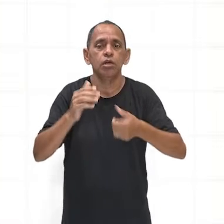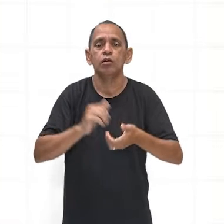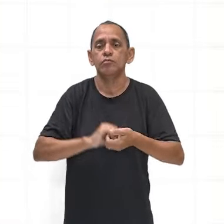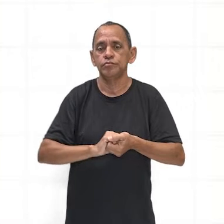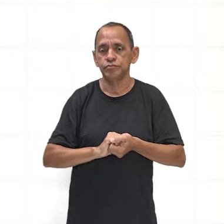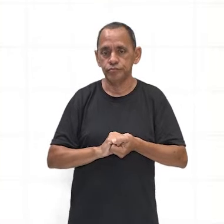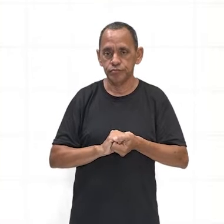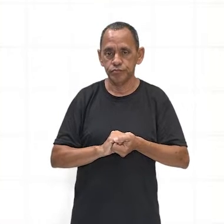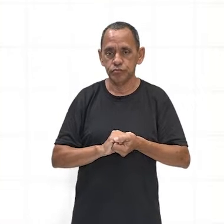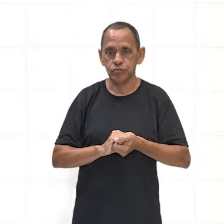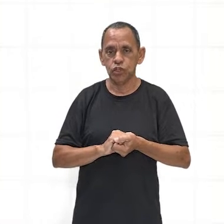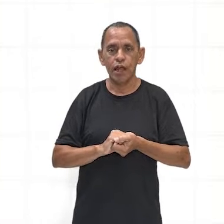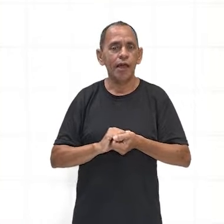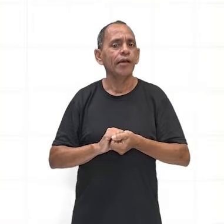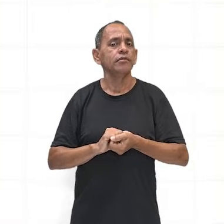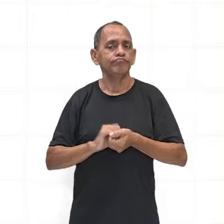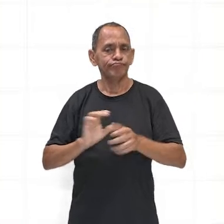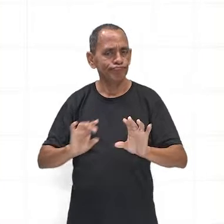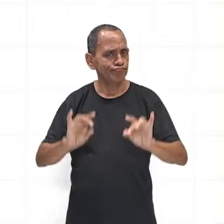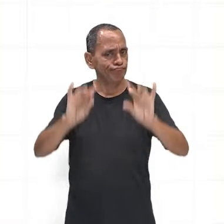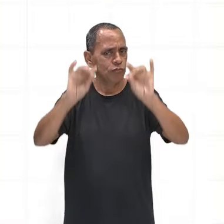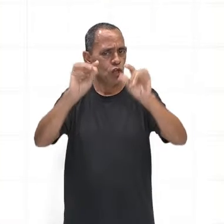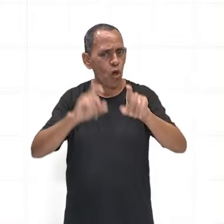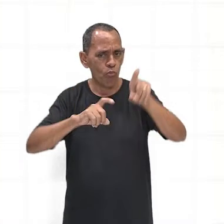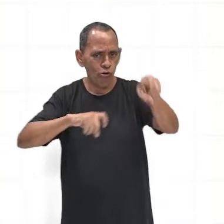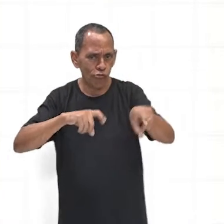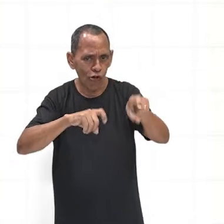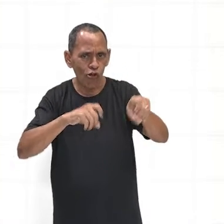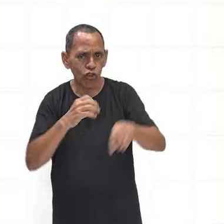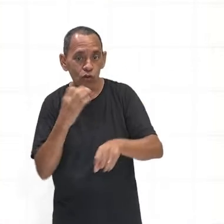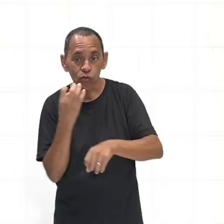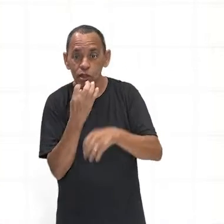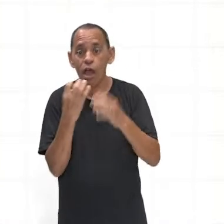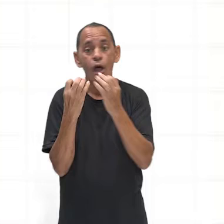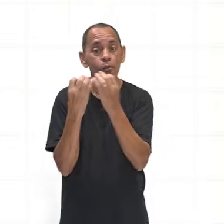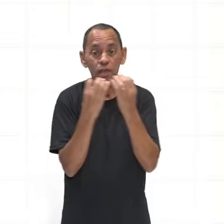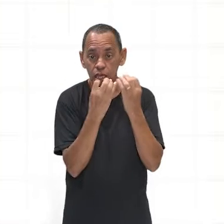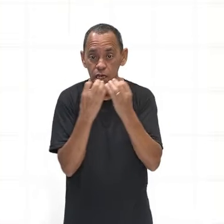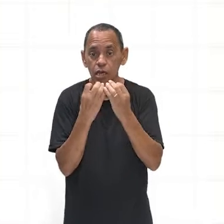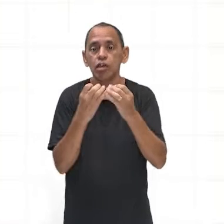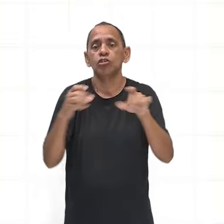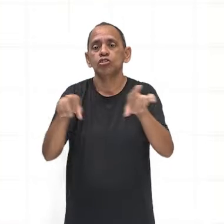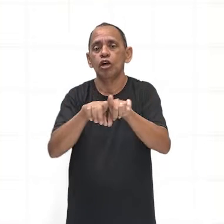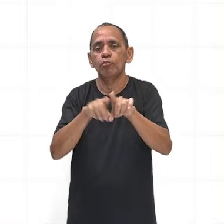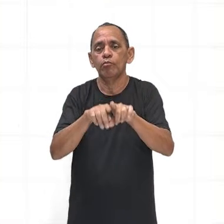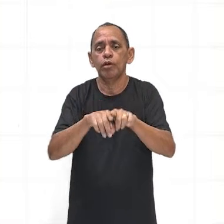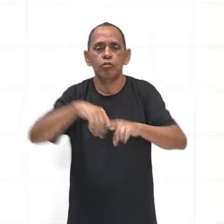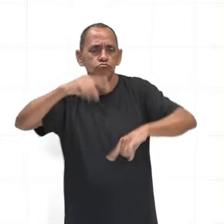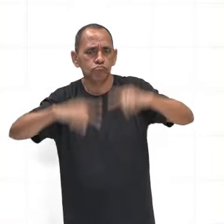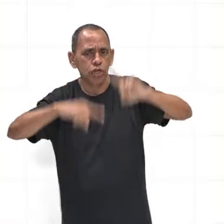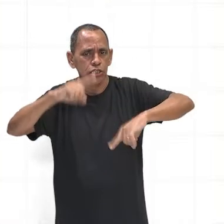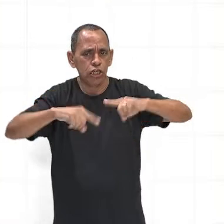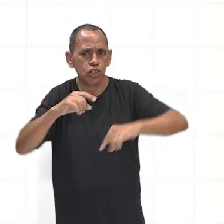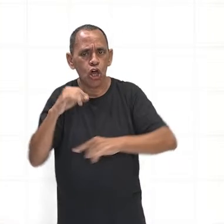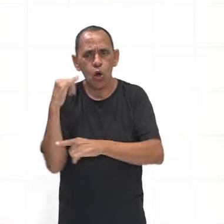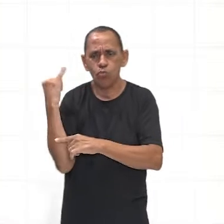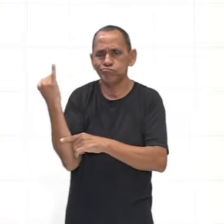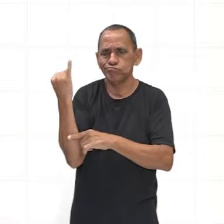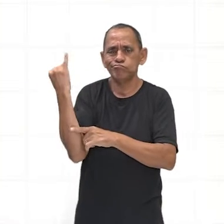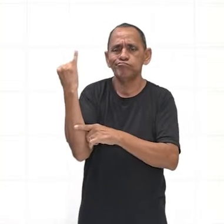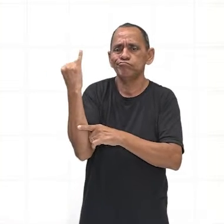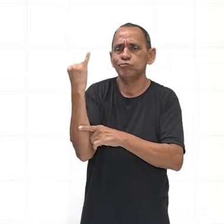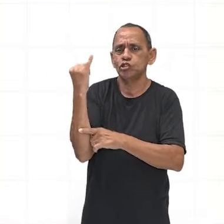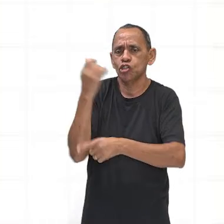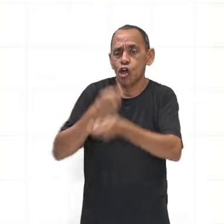e especialmente o cultivo do milho, que era um produto muito importante para a economia, para